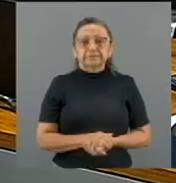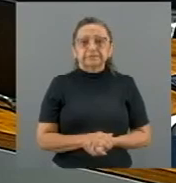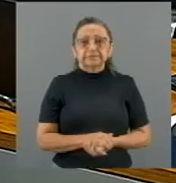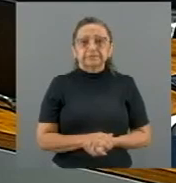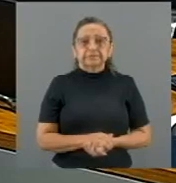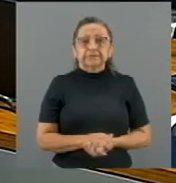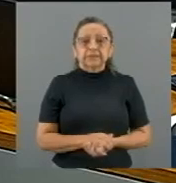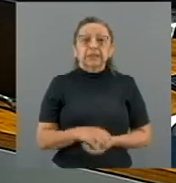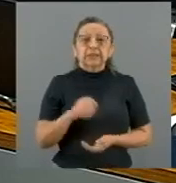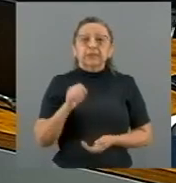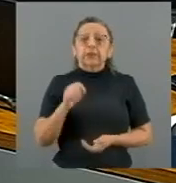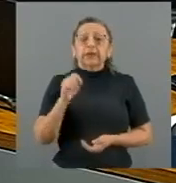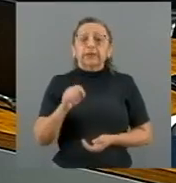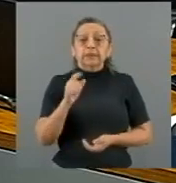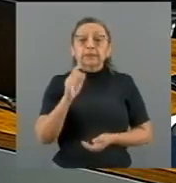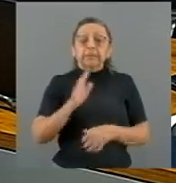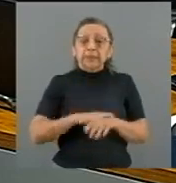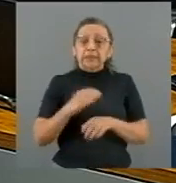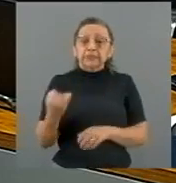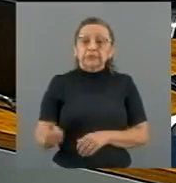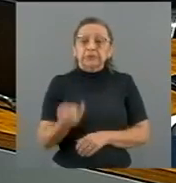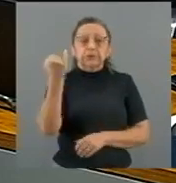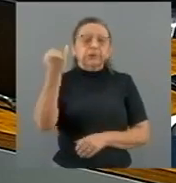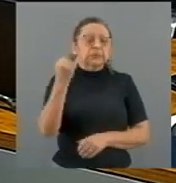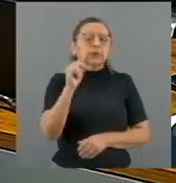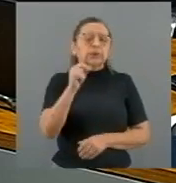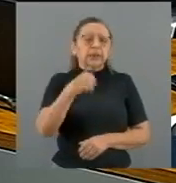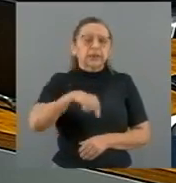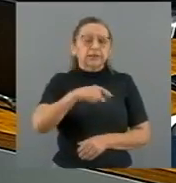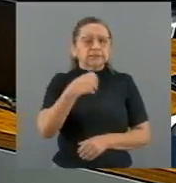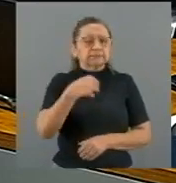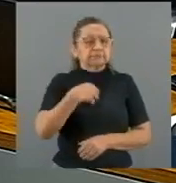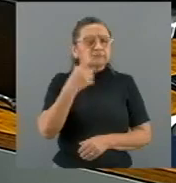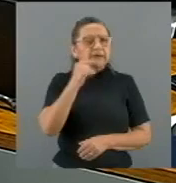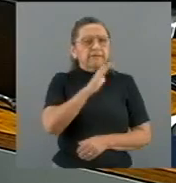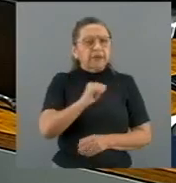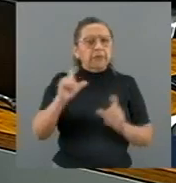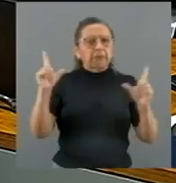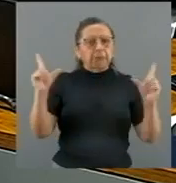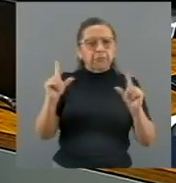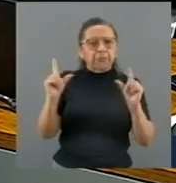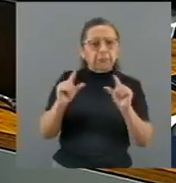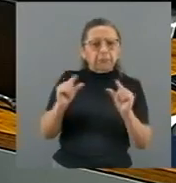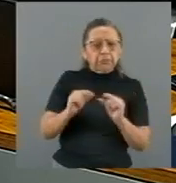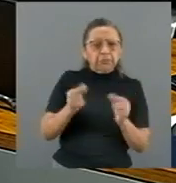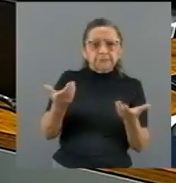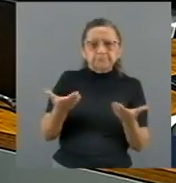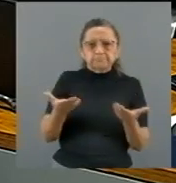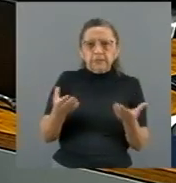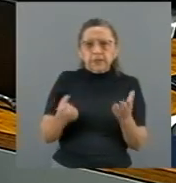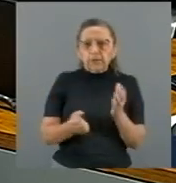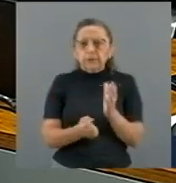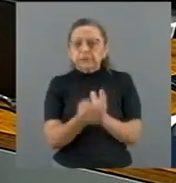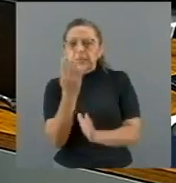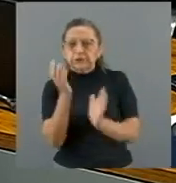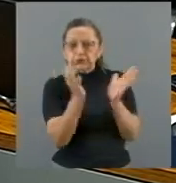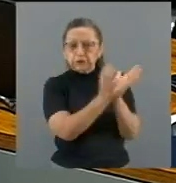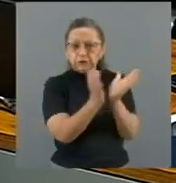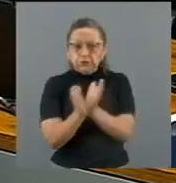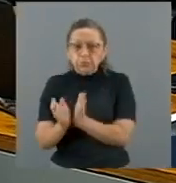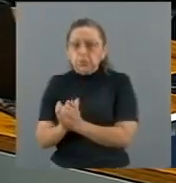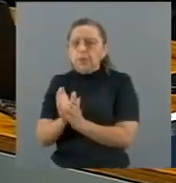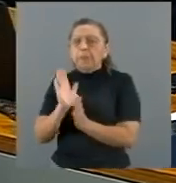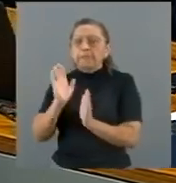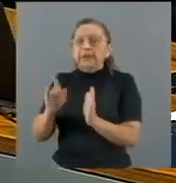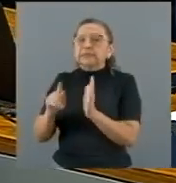O importante aqui é o seguinte: essa situação vai diminuindo gradativamente o número de agremiações, mas aí surgiu um